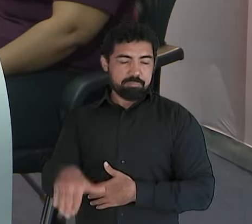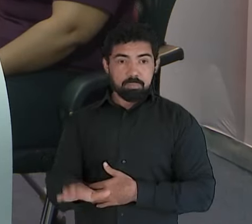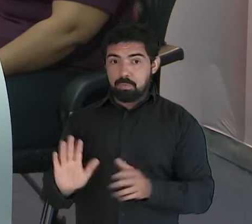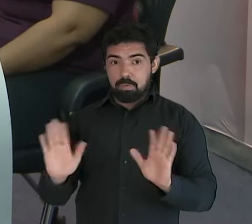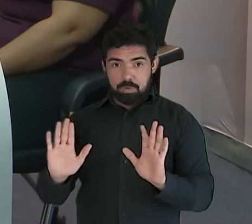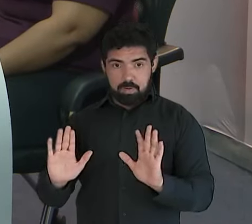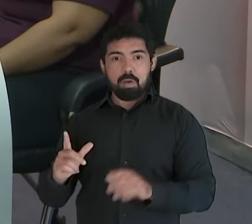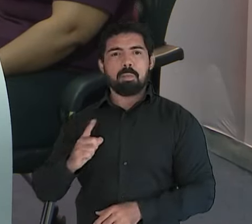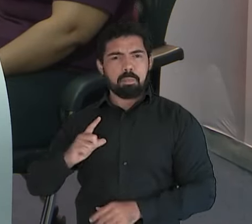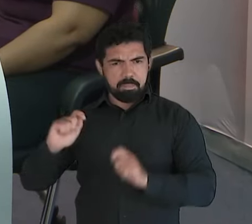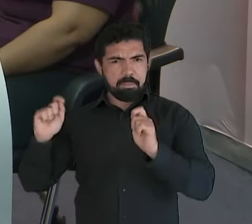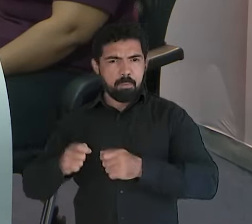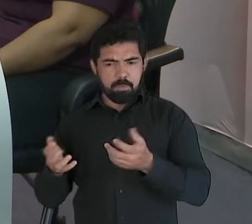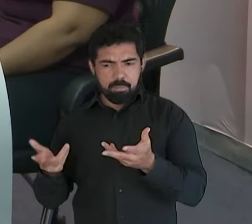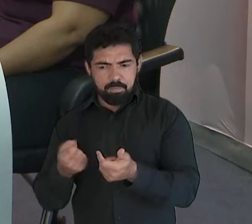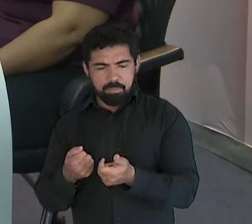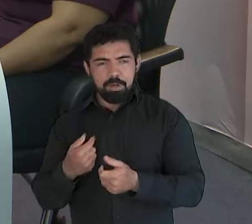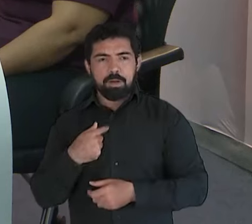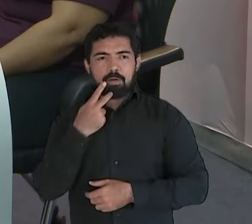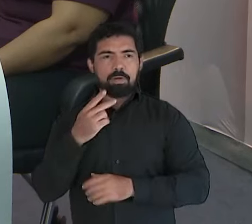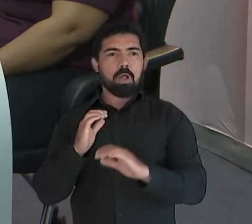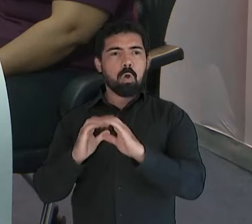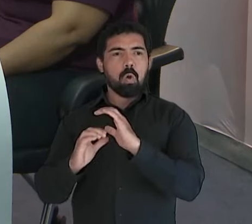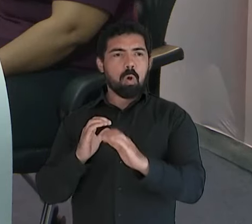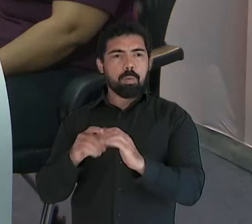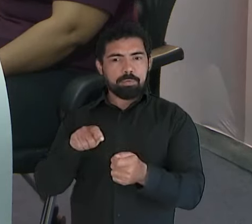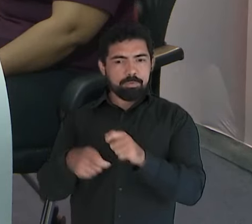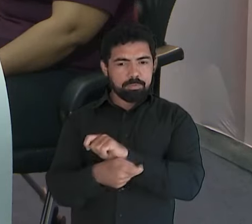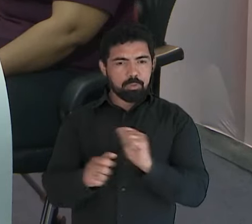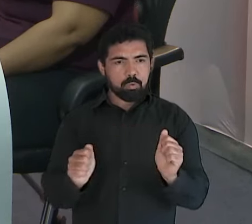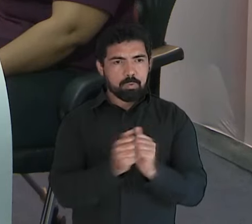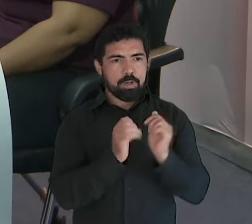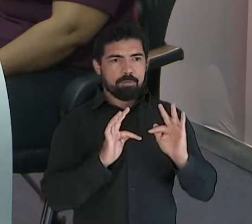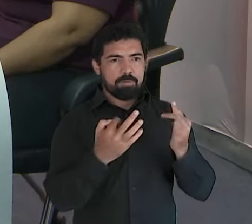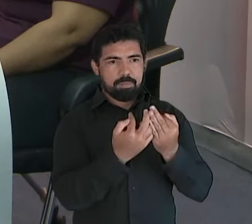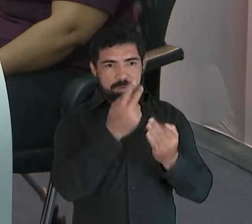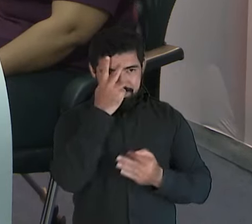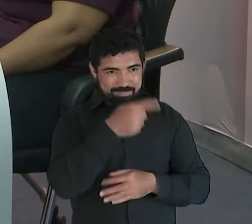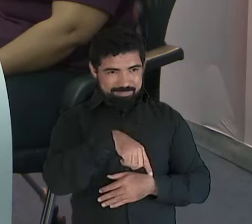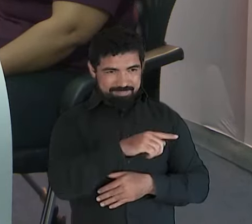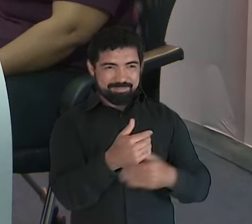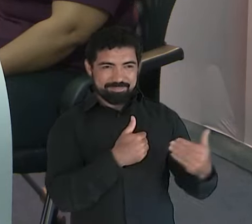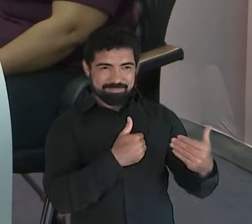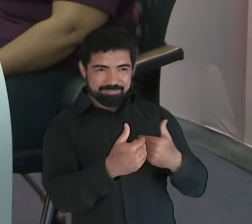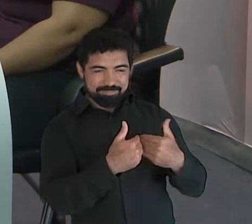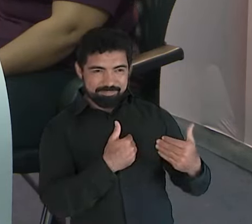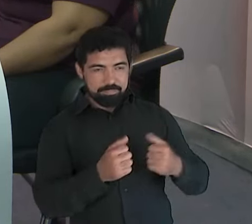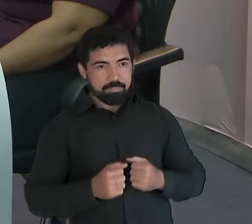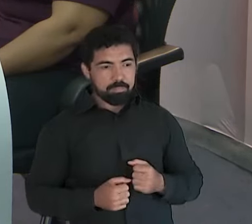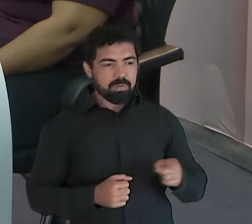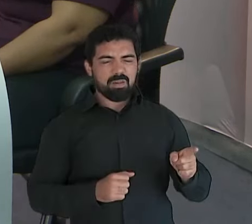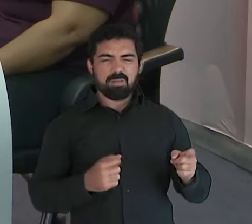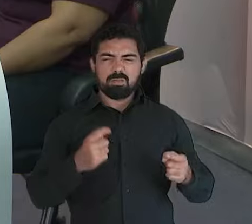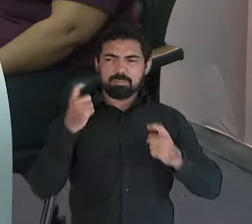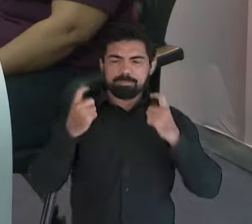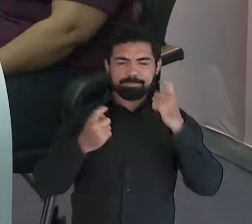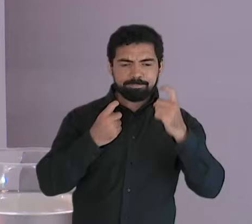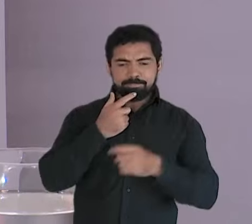quando eu vou falar de comunicação alternativa com as famílias dos meus pacientes, elas ficam muito receosas da comunicação alternativa,